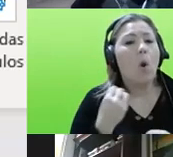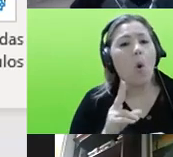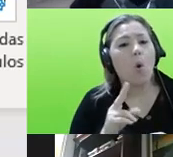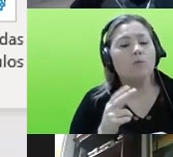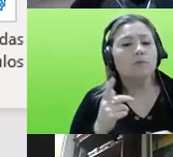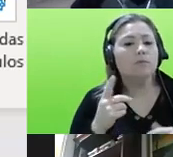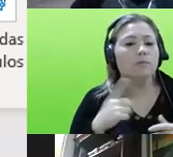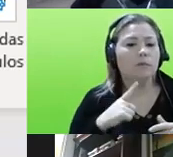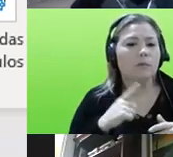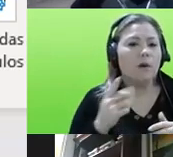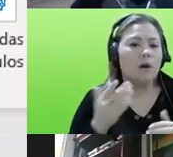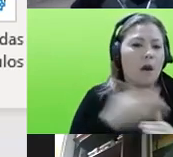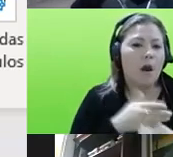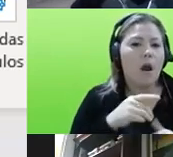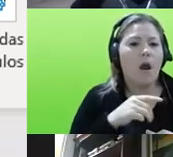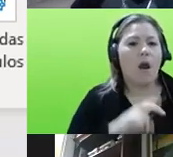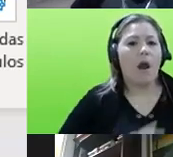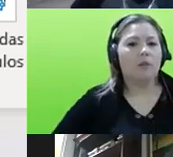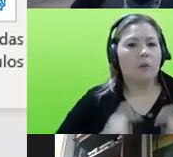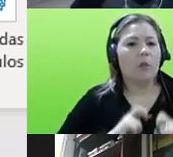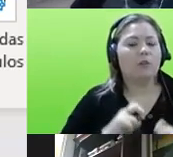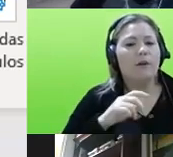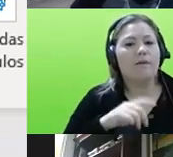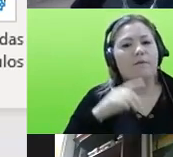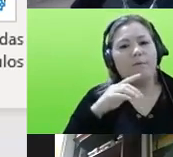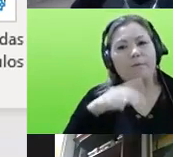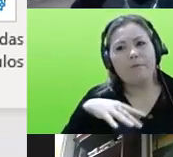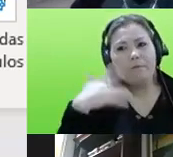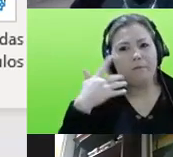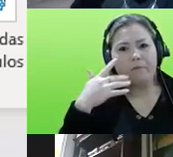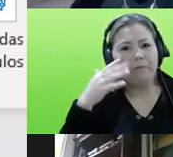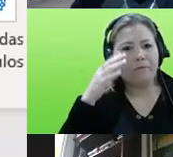numa antropologia filosófica ou numa leitura